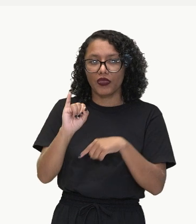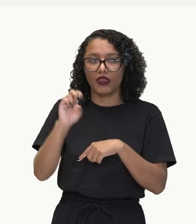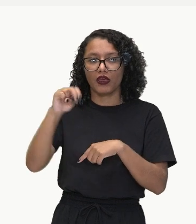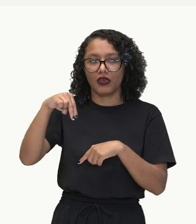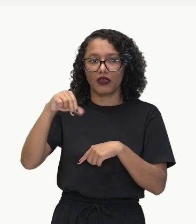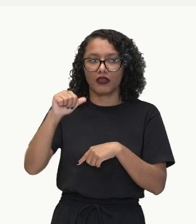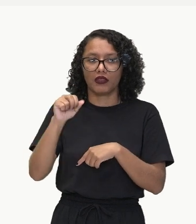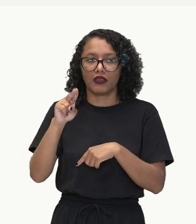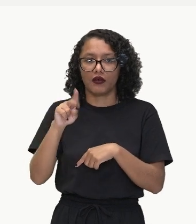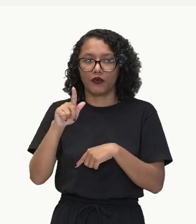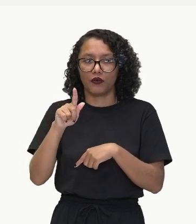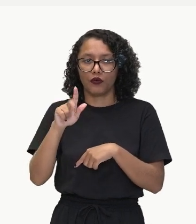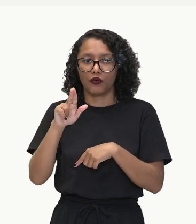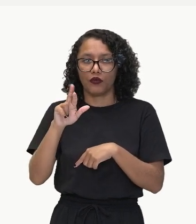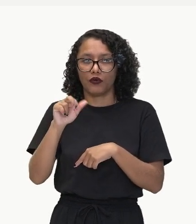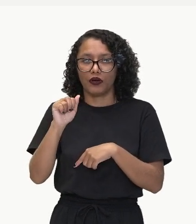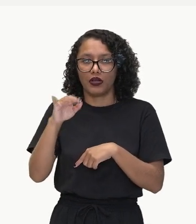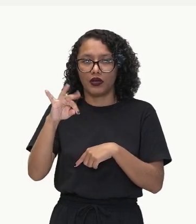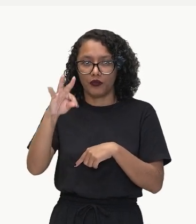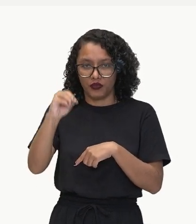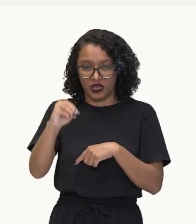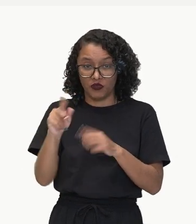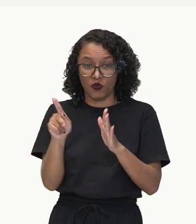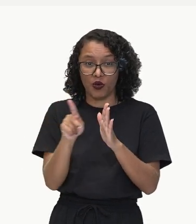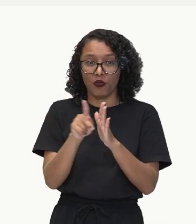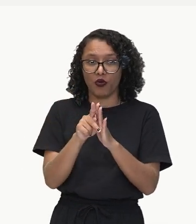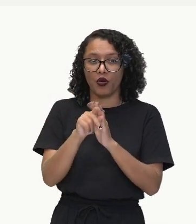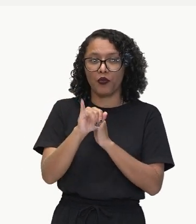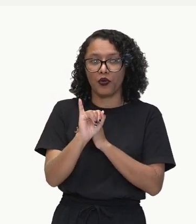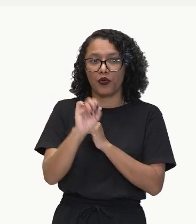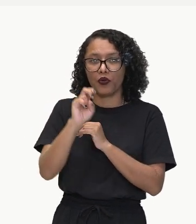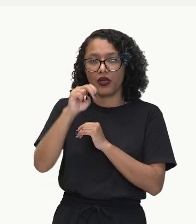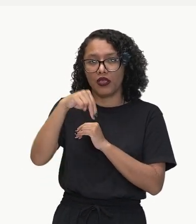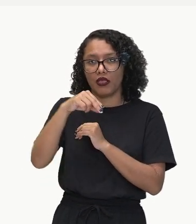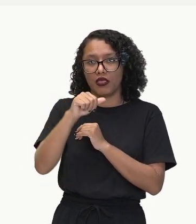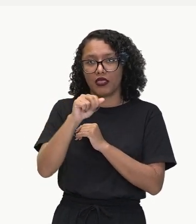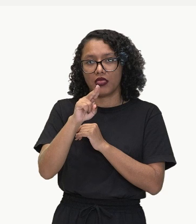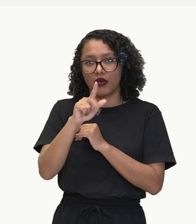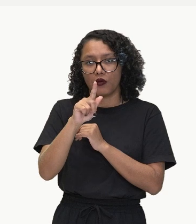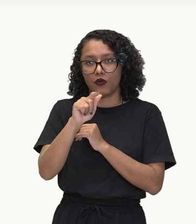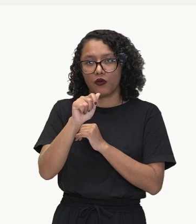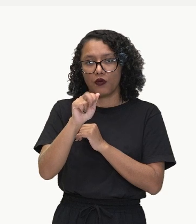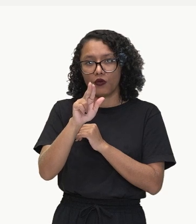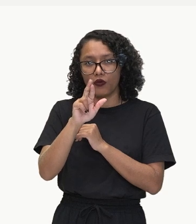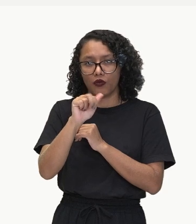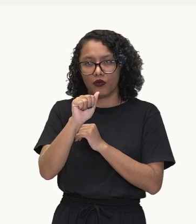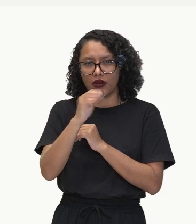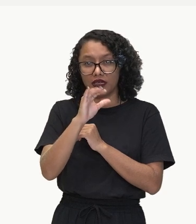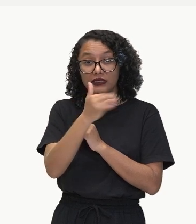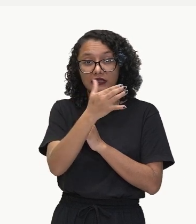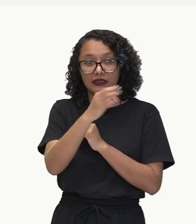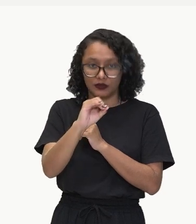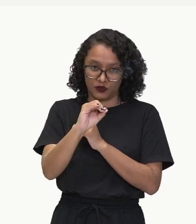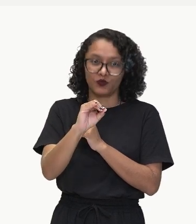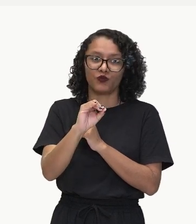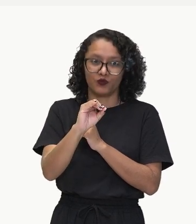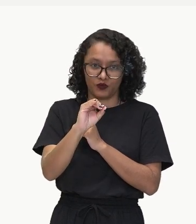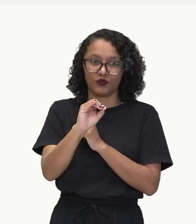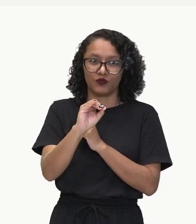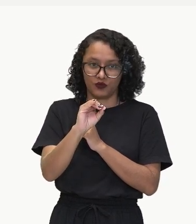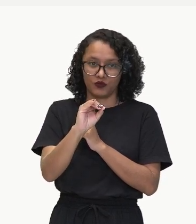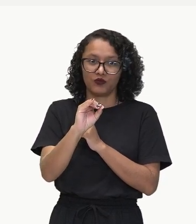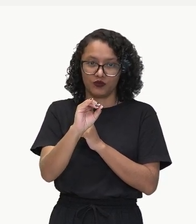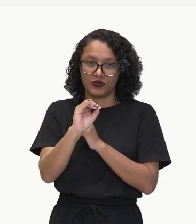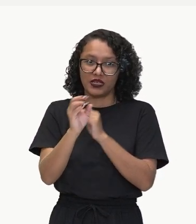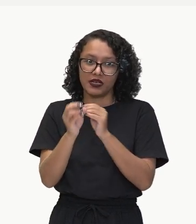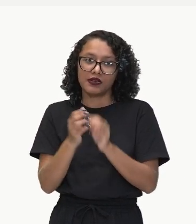nova, inauguração, inauguramento de falas, né? Então notem aí que esse poema,